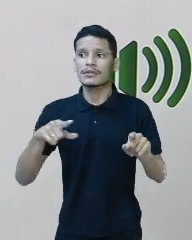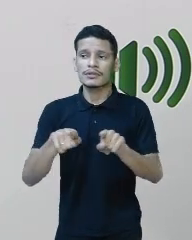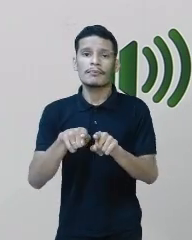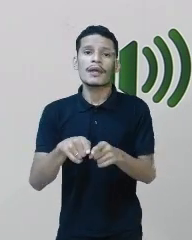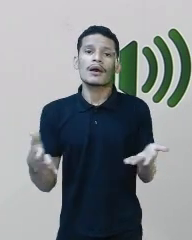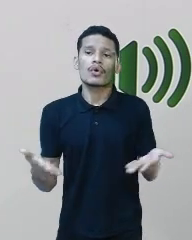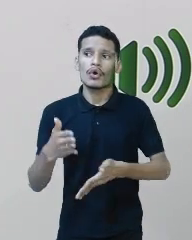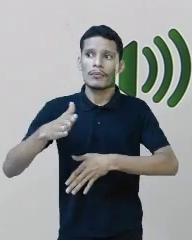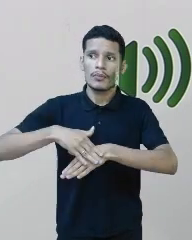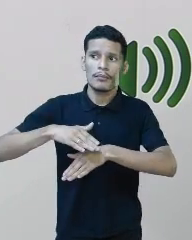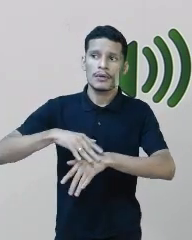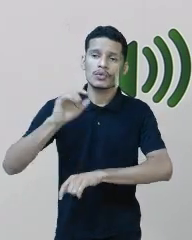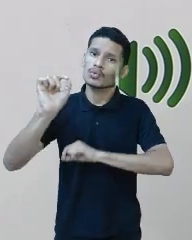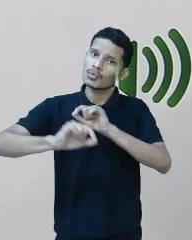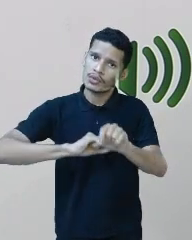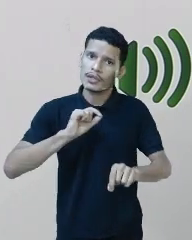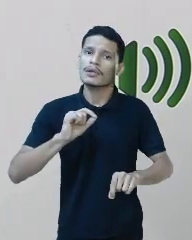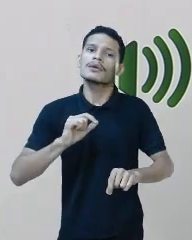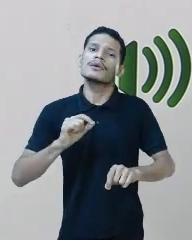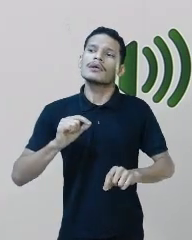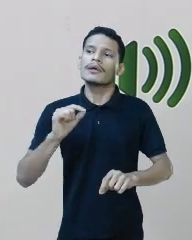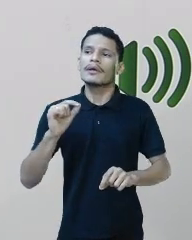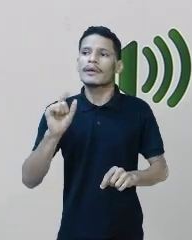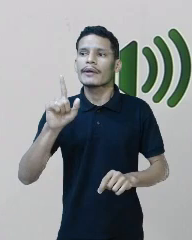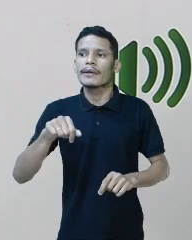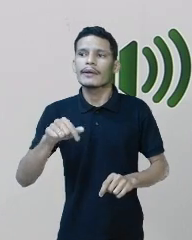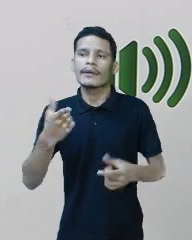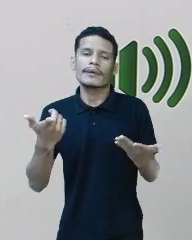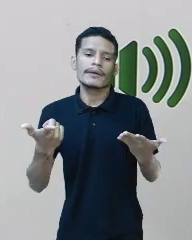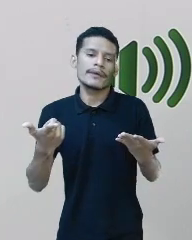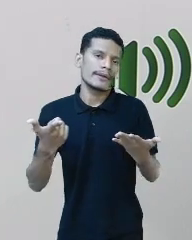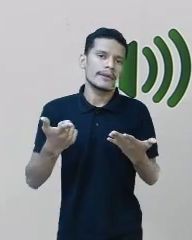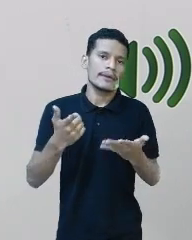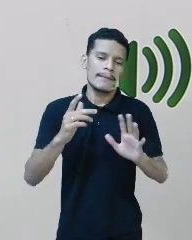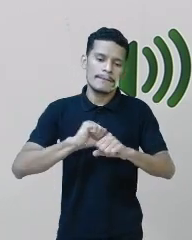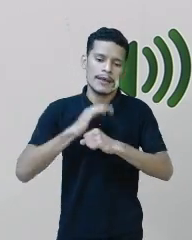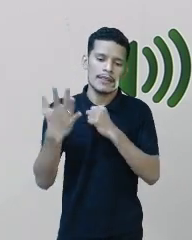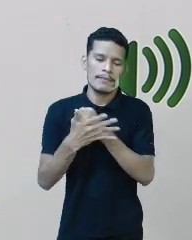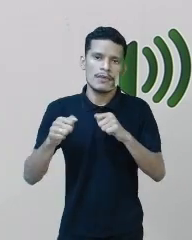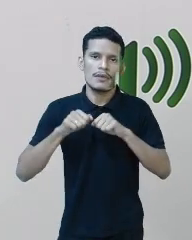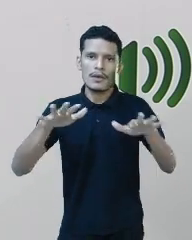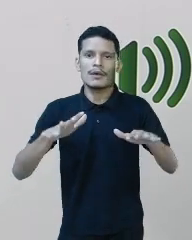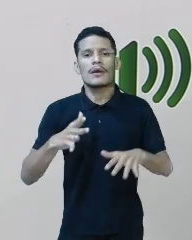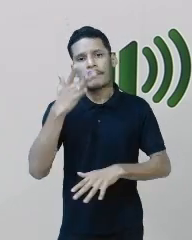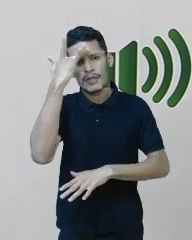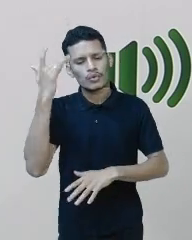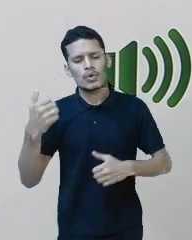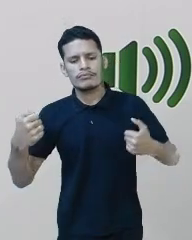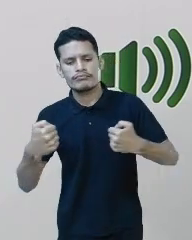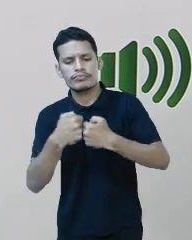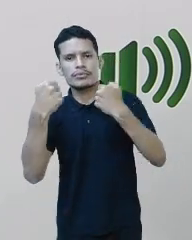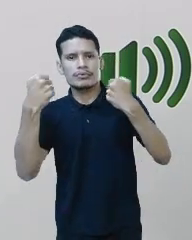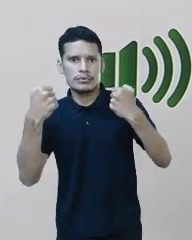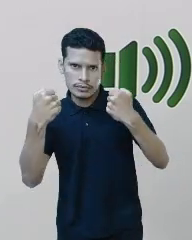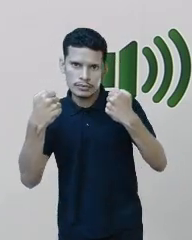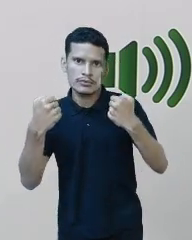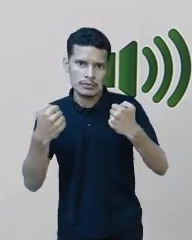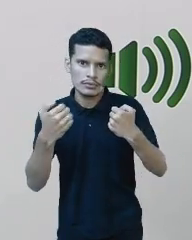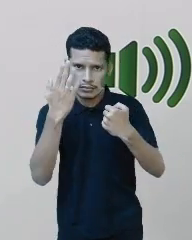enquanto, na pandemia não pode fazer com a mão espalmada, a gente faz assim, eu com o cotovelo. Então você está combinando, ou quando